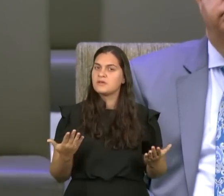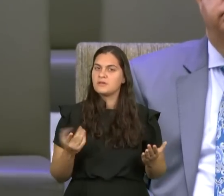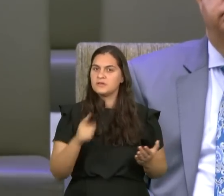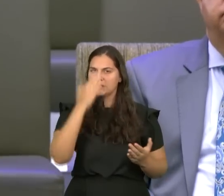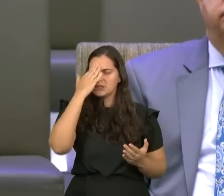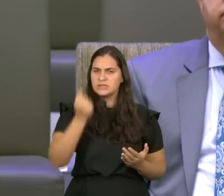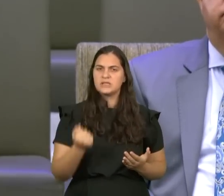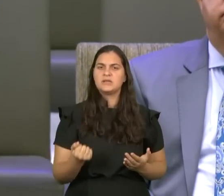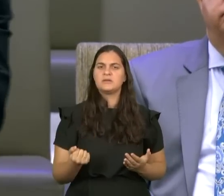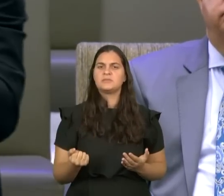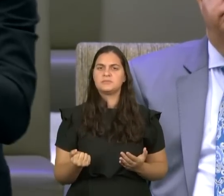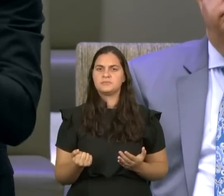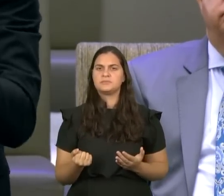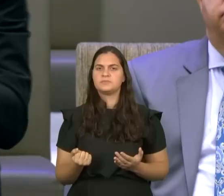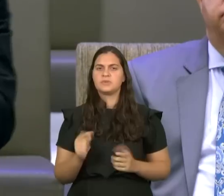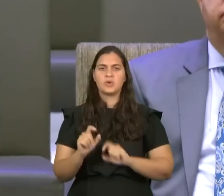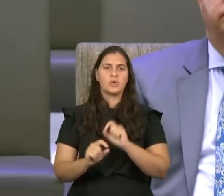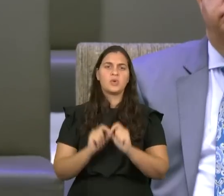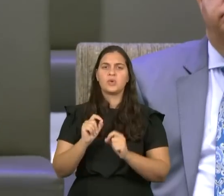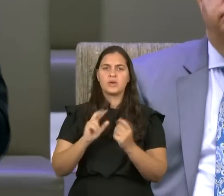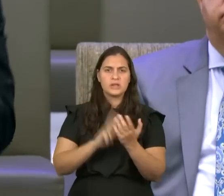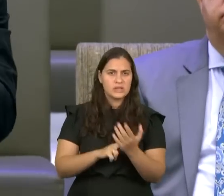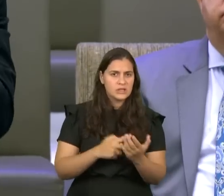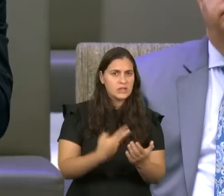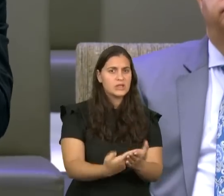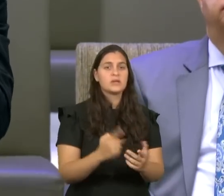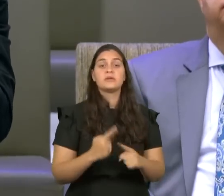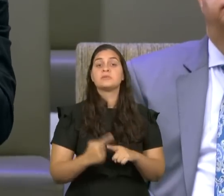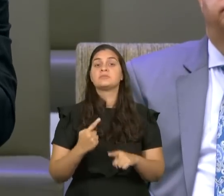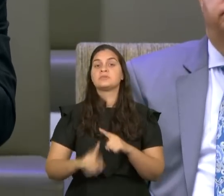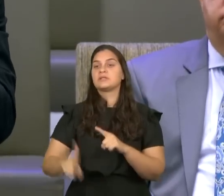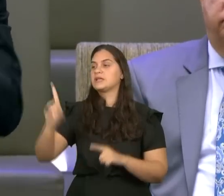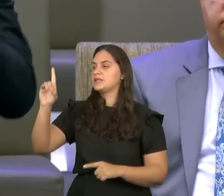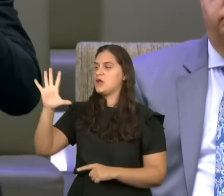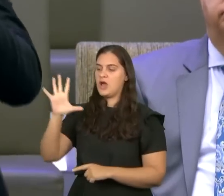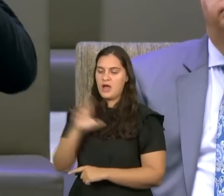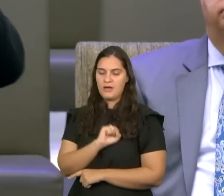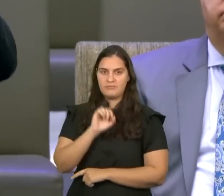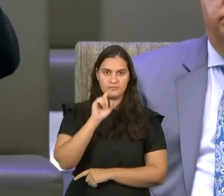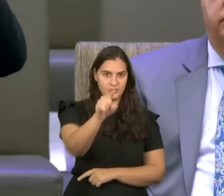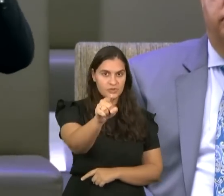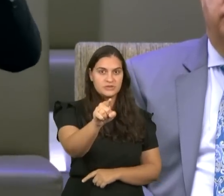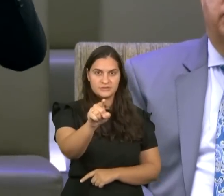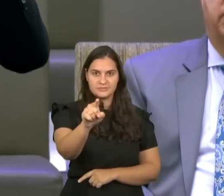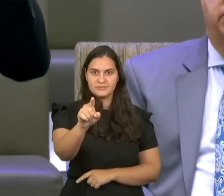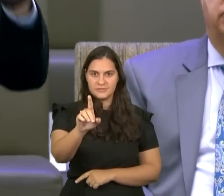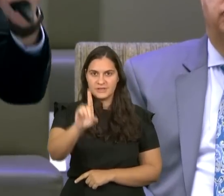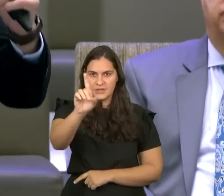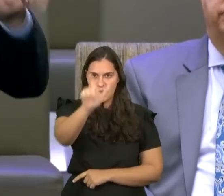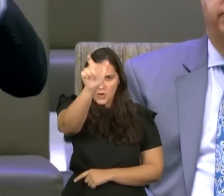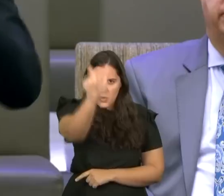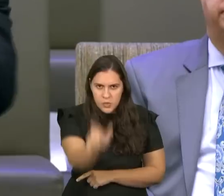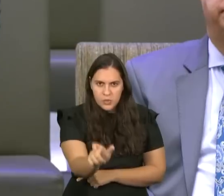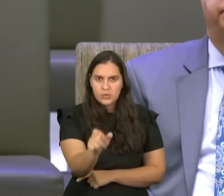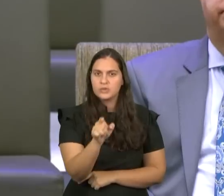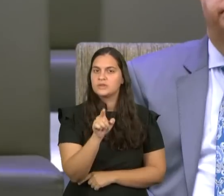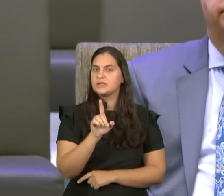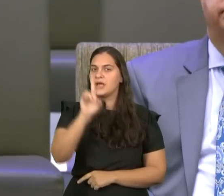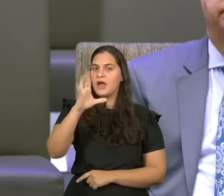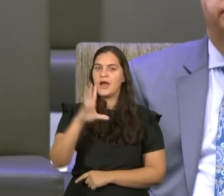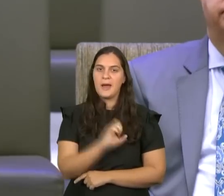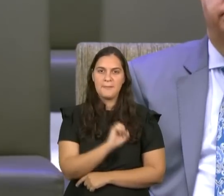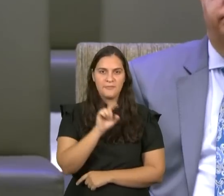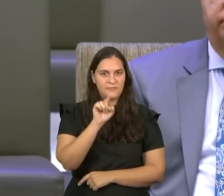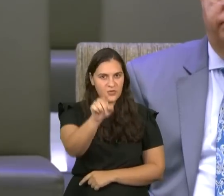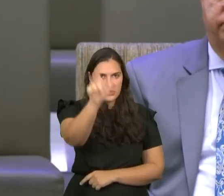significa o que isto se traduz é porque ele te ama ele te ama como você é ele te ama